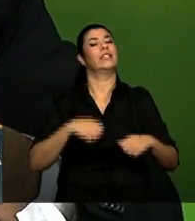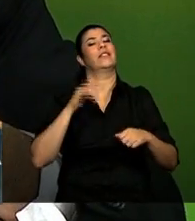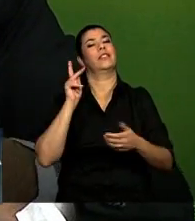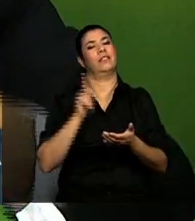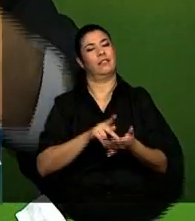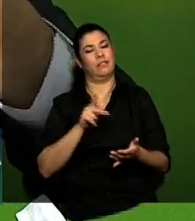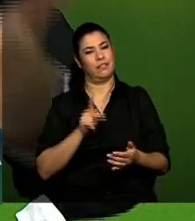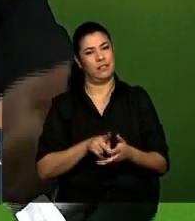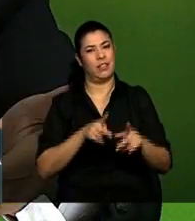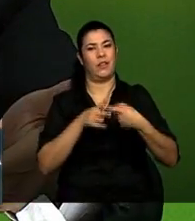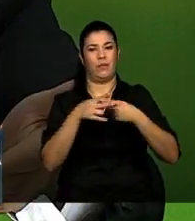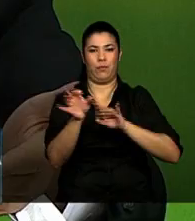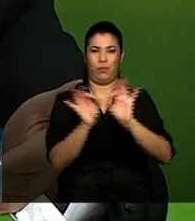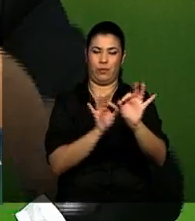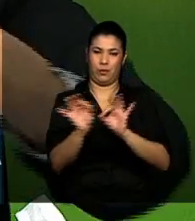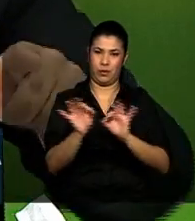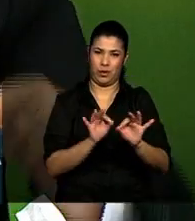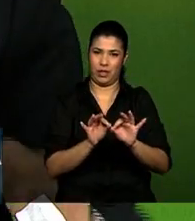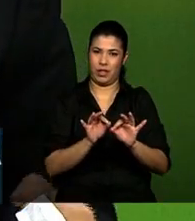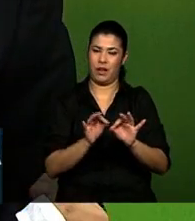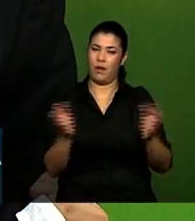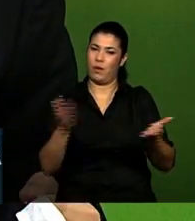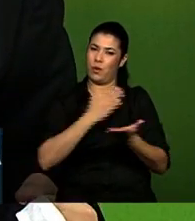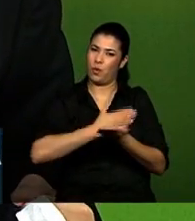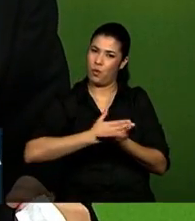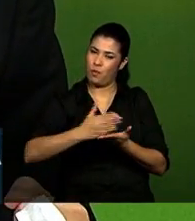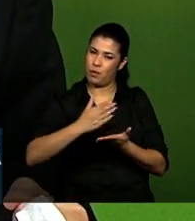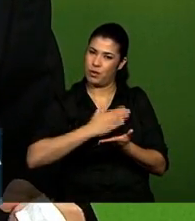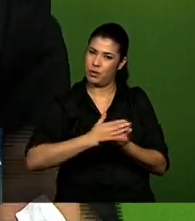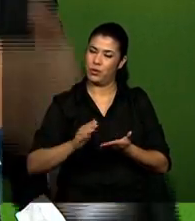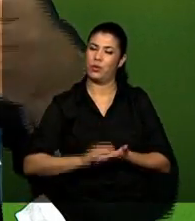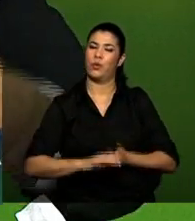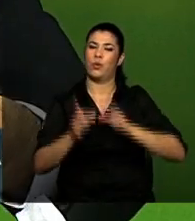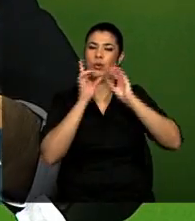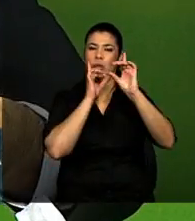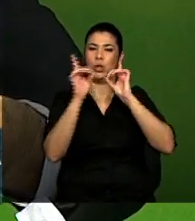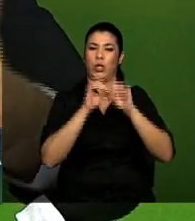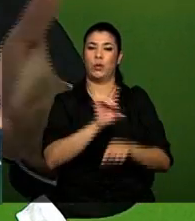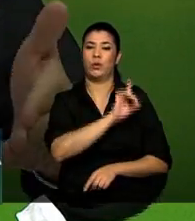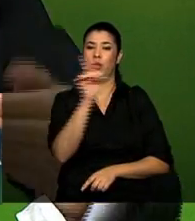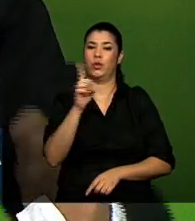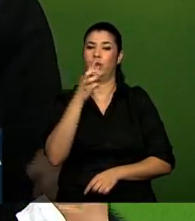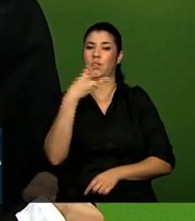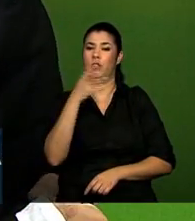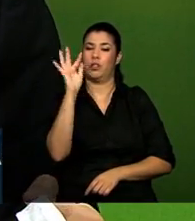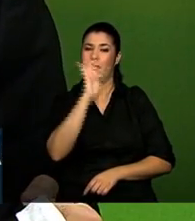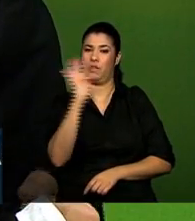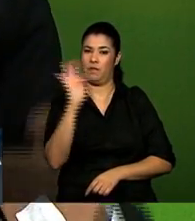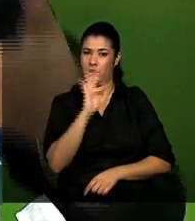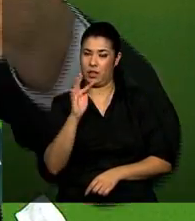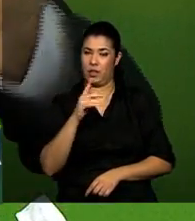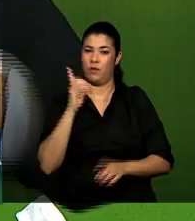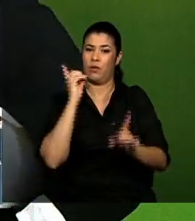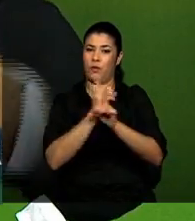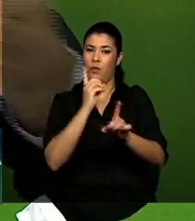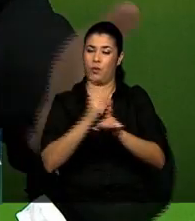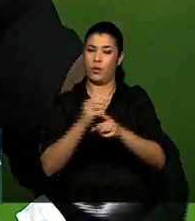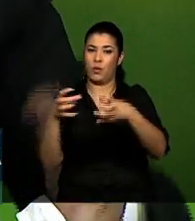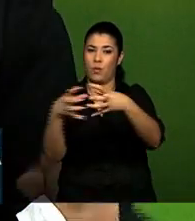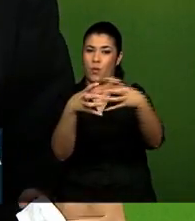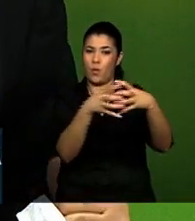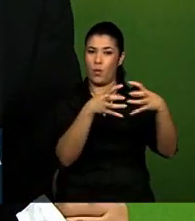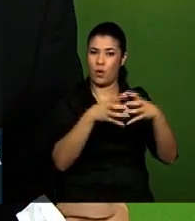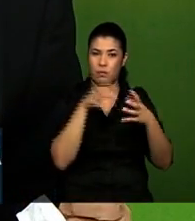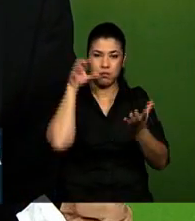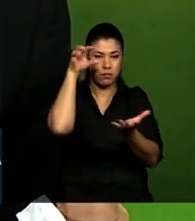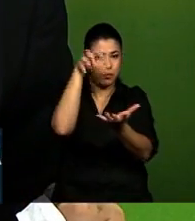sim num processo de diálogo com as centrais agora no dia 3 Nós voltamos a nos encontrar com as centrais sindicais vamos escutar